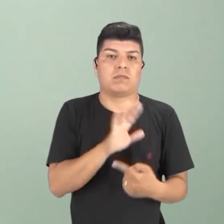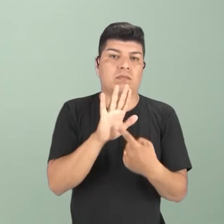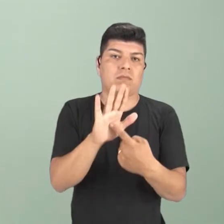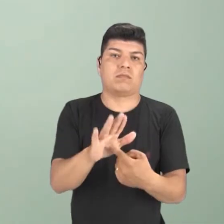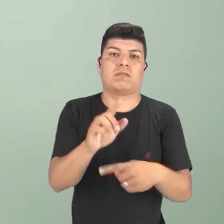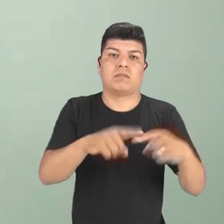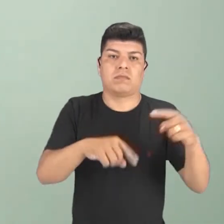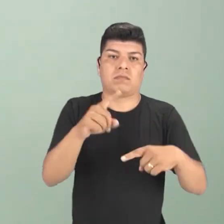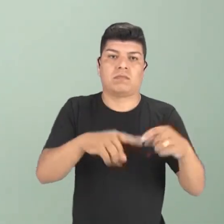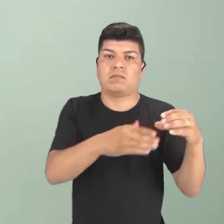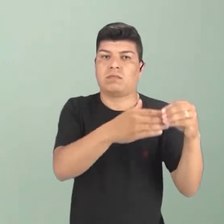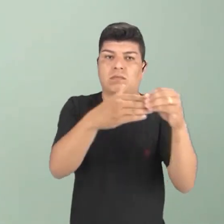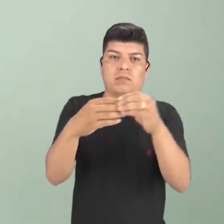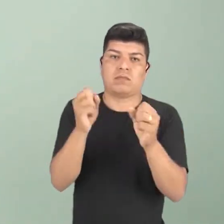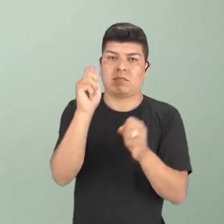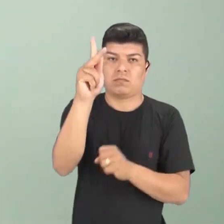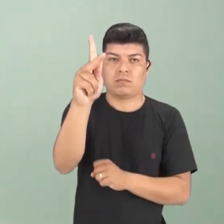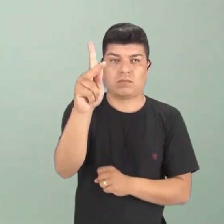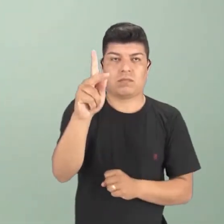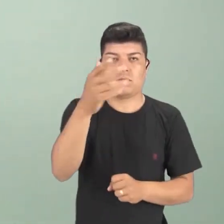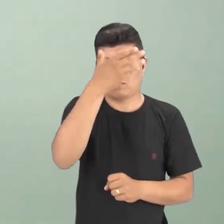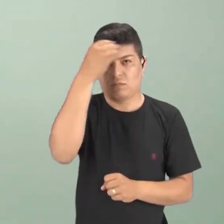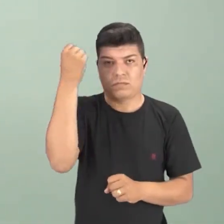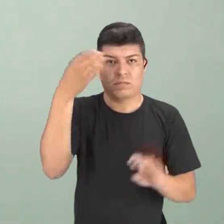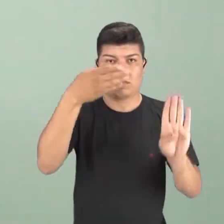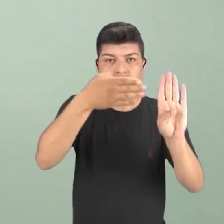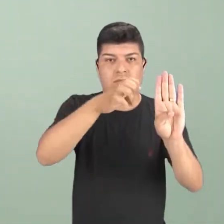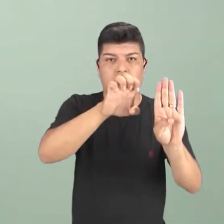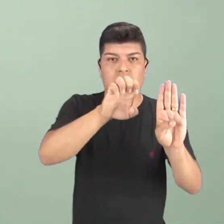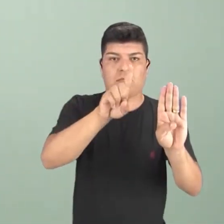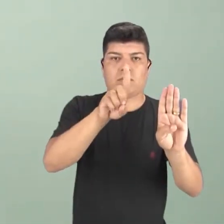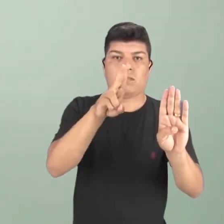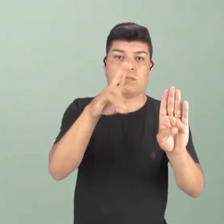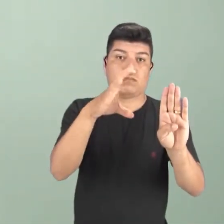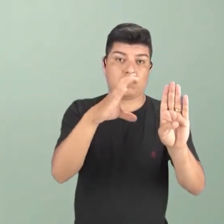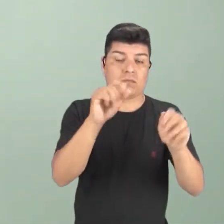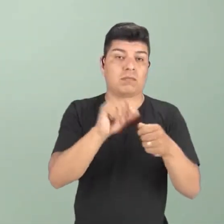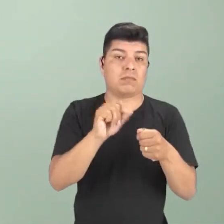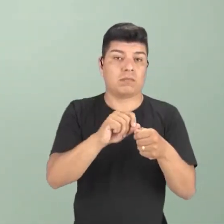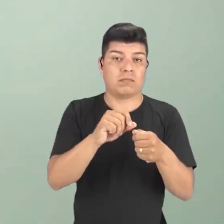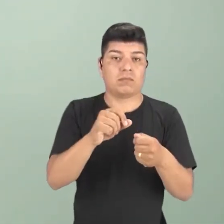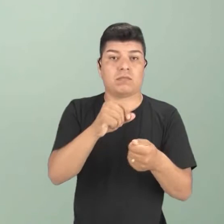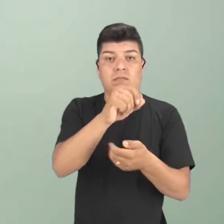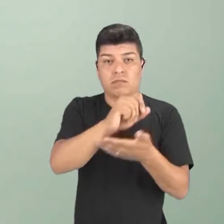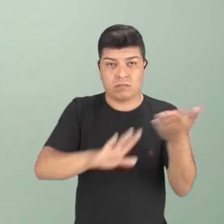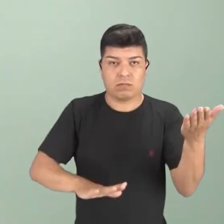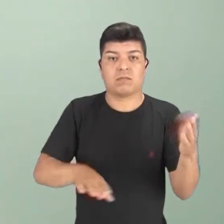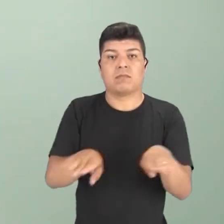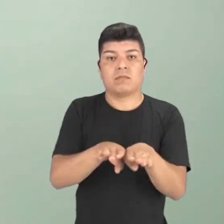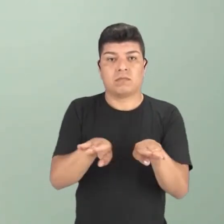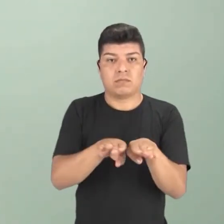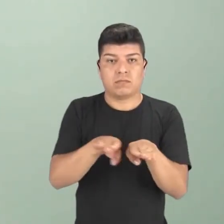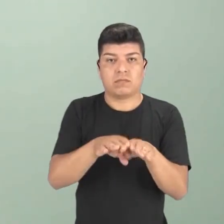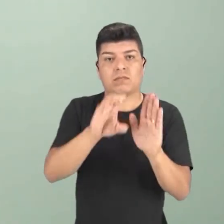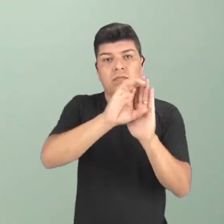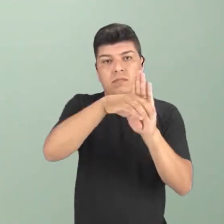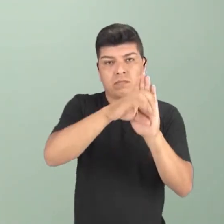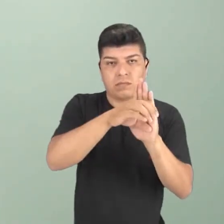material condutor, ok? Não esquece de acessar a plataforma Eduque para fazer mais algumas questões relacionadas ao